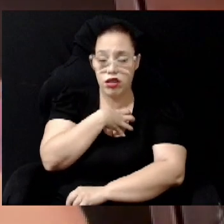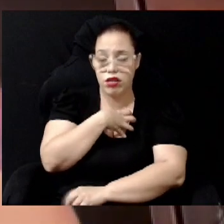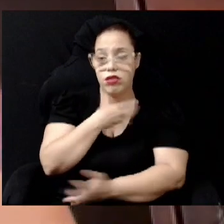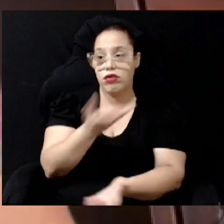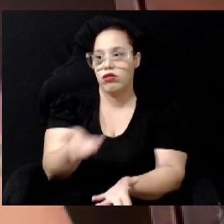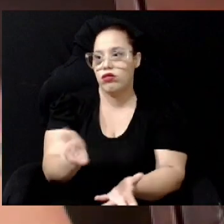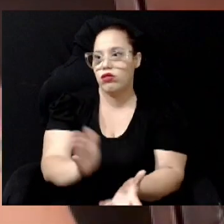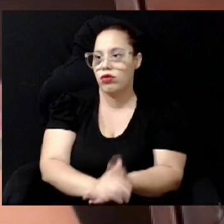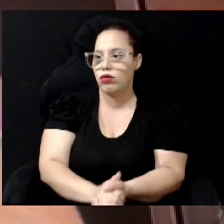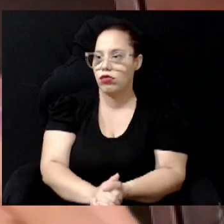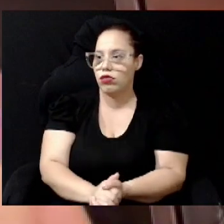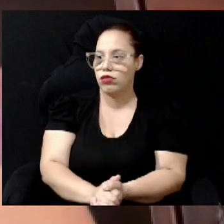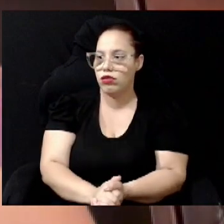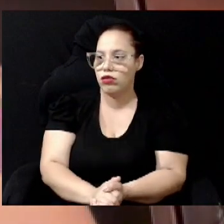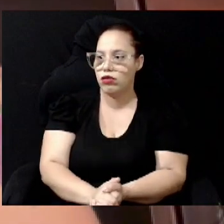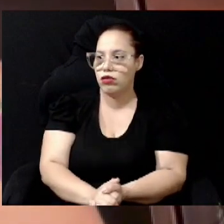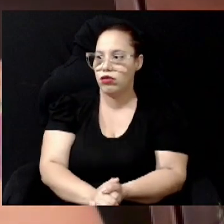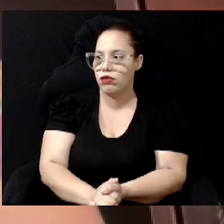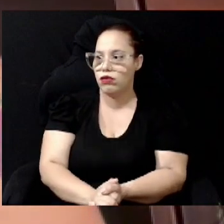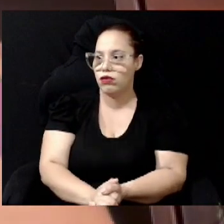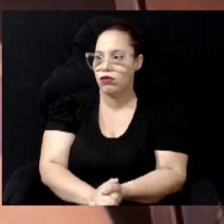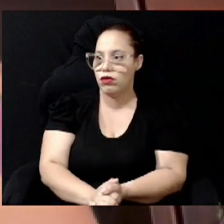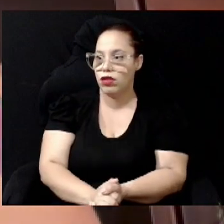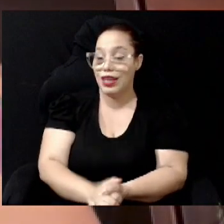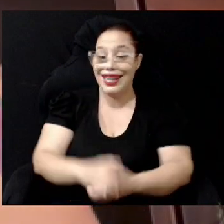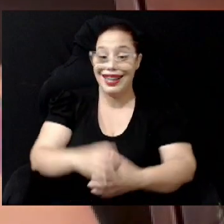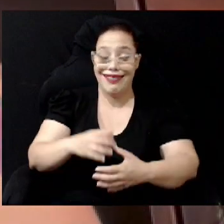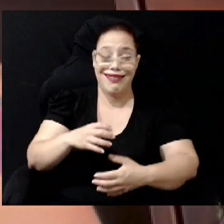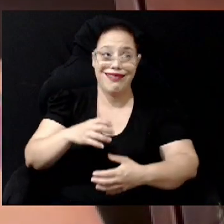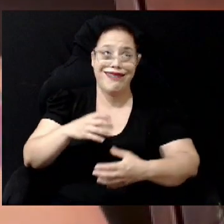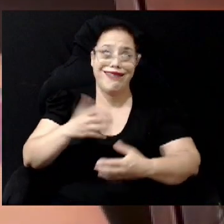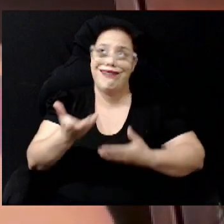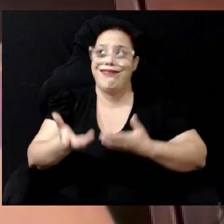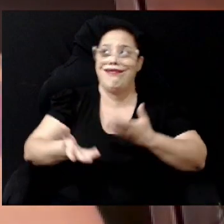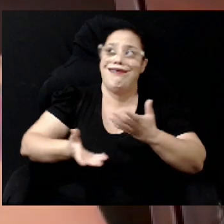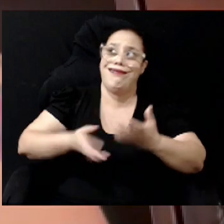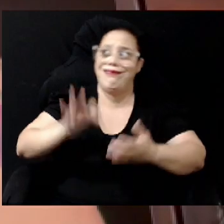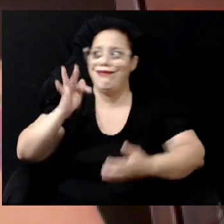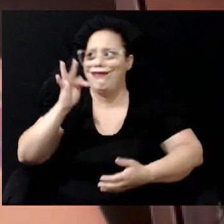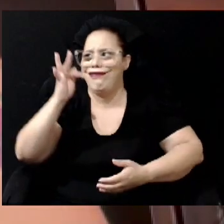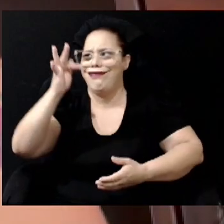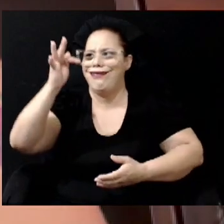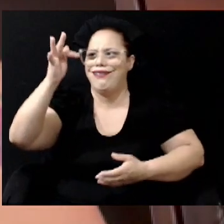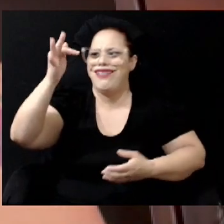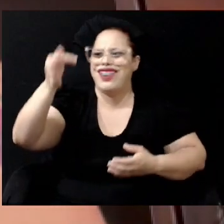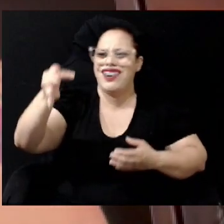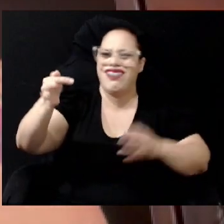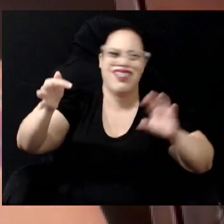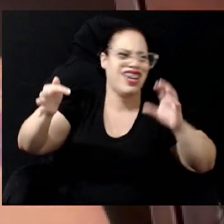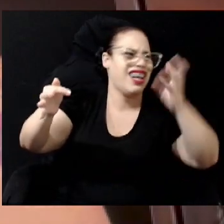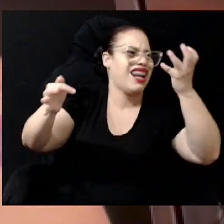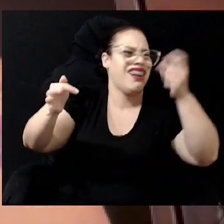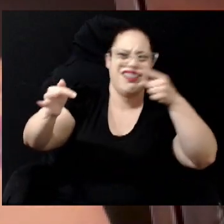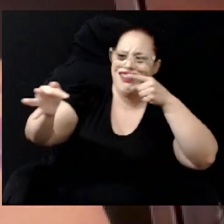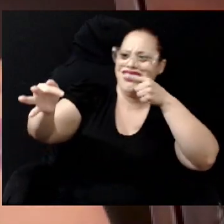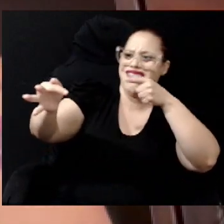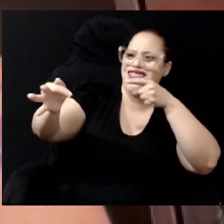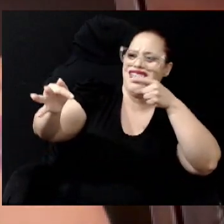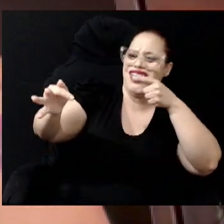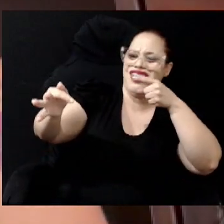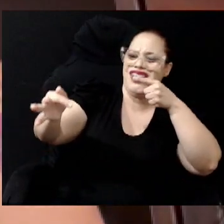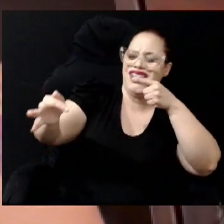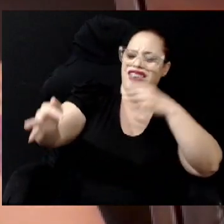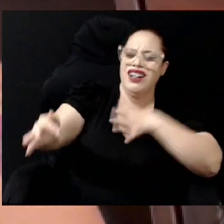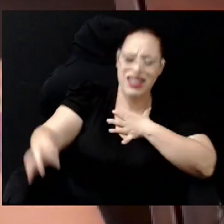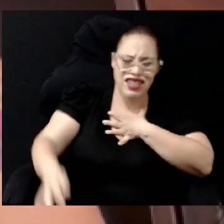E essa incerteza desse futuro e do que está por vir causa essa ansiedade